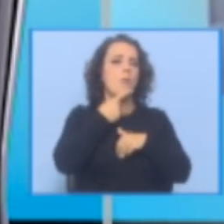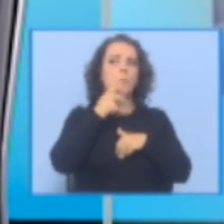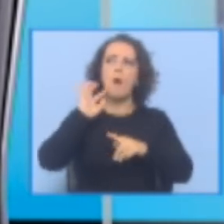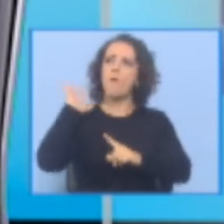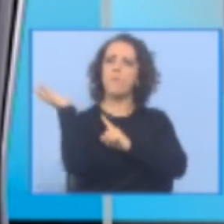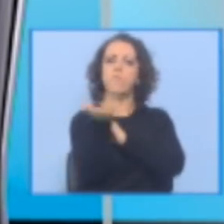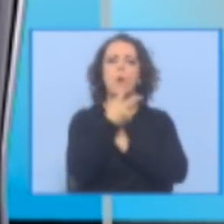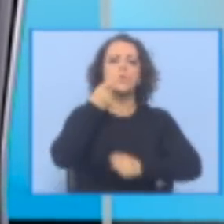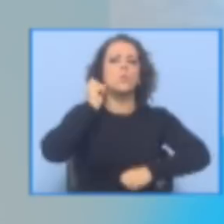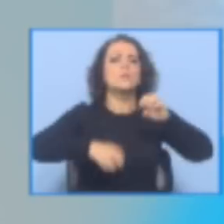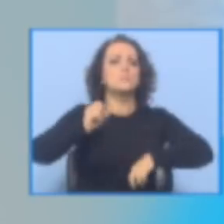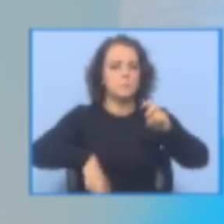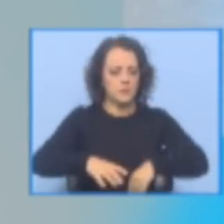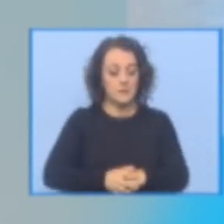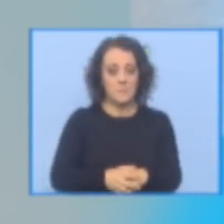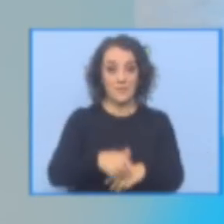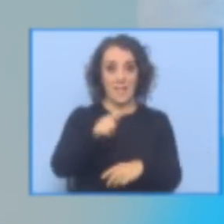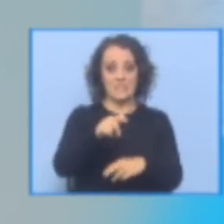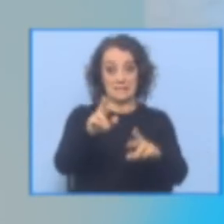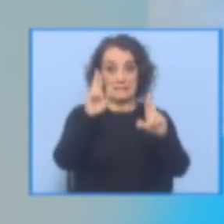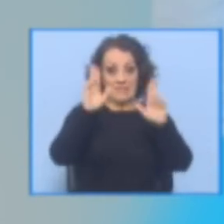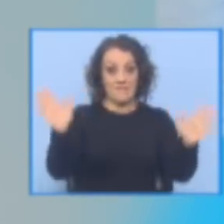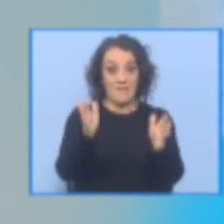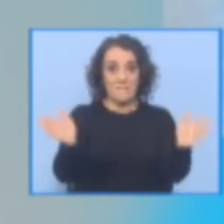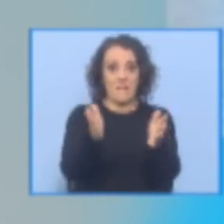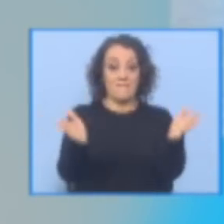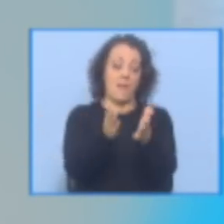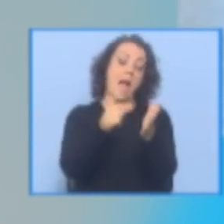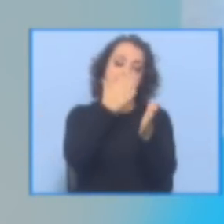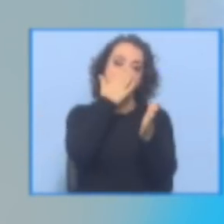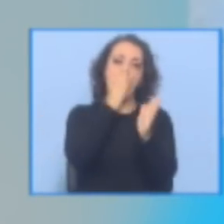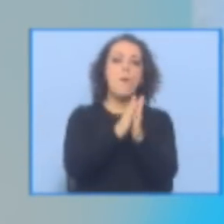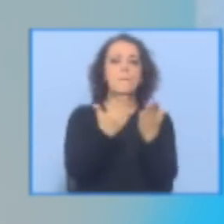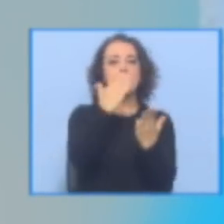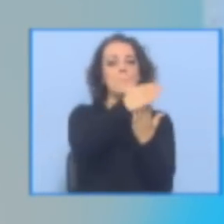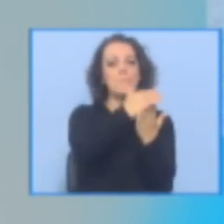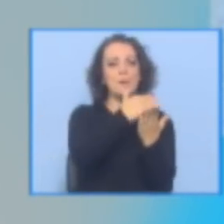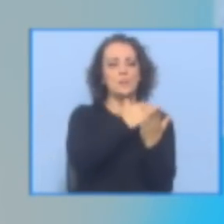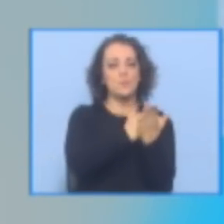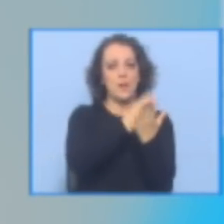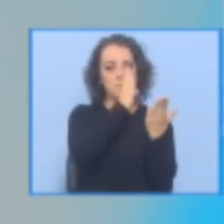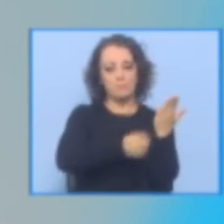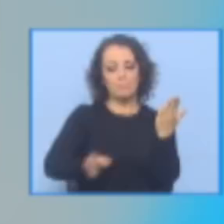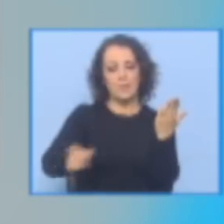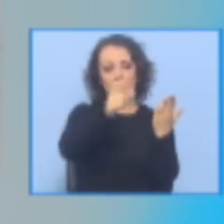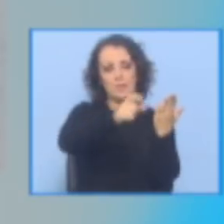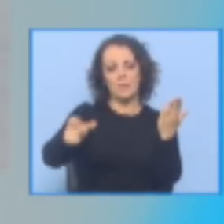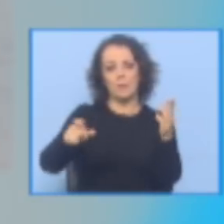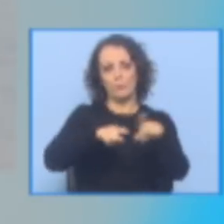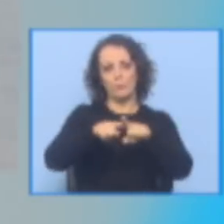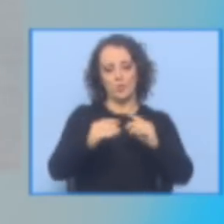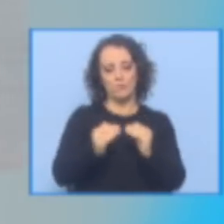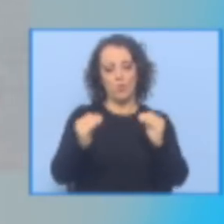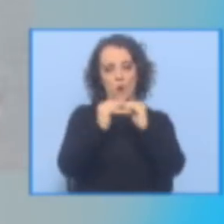essas bem-aventuranças seriam, enfim, um bom manual de procedimentos para as várias instâncias políticas e para os vários